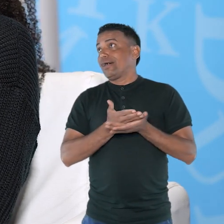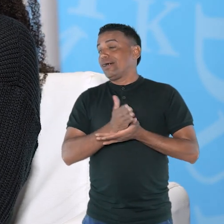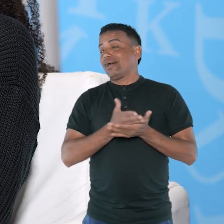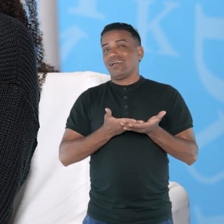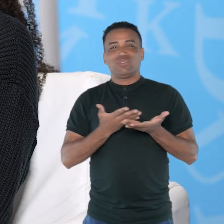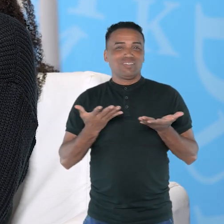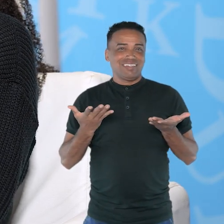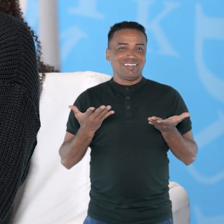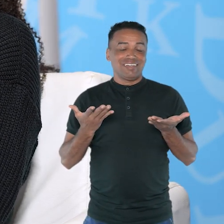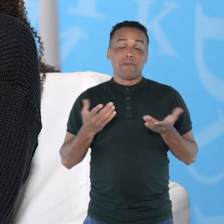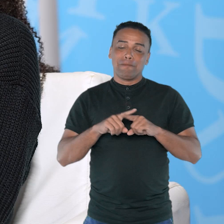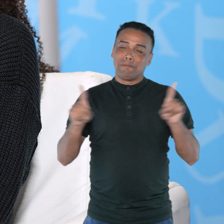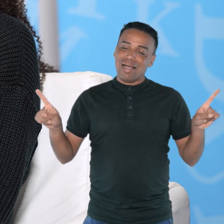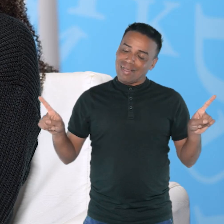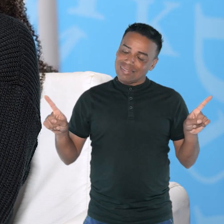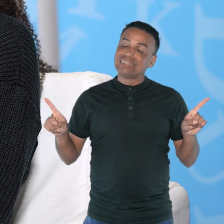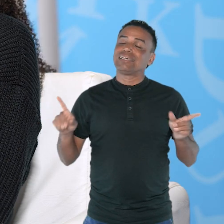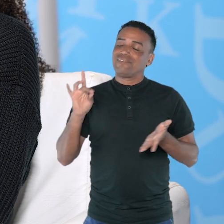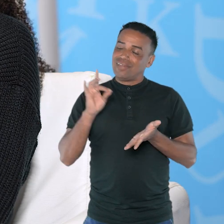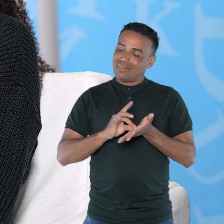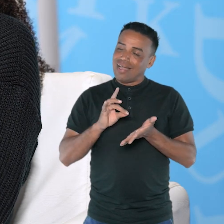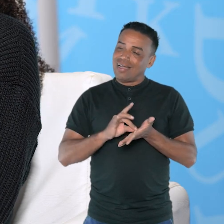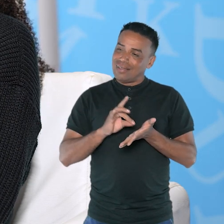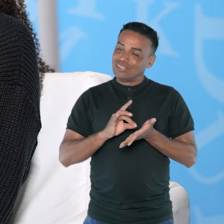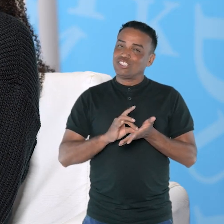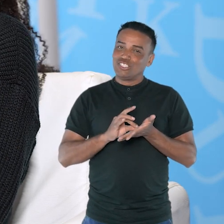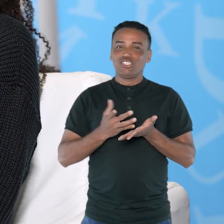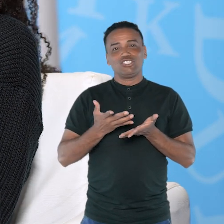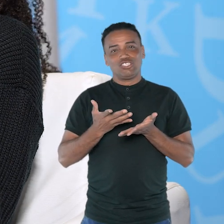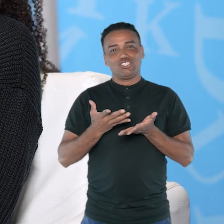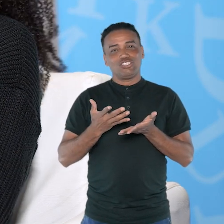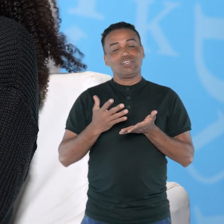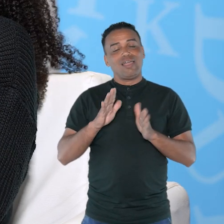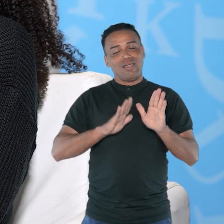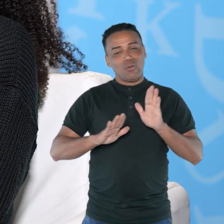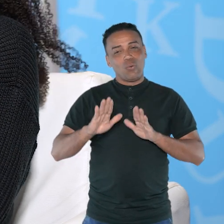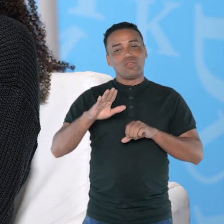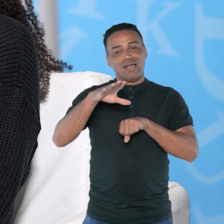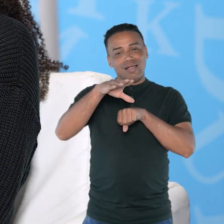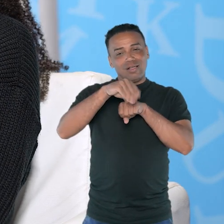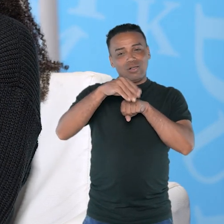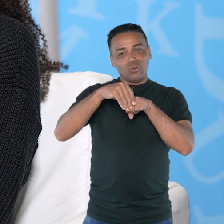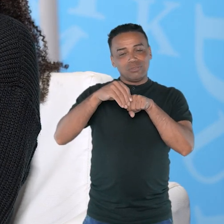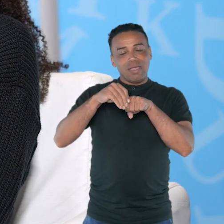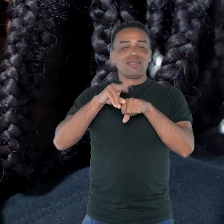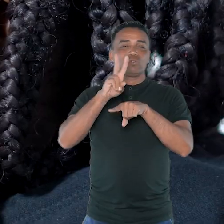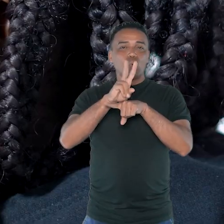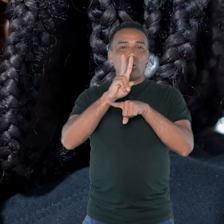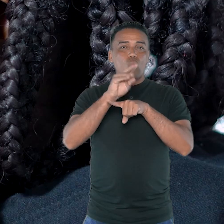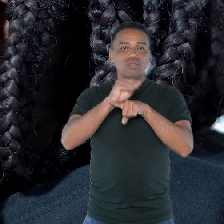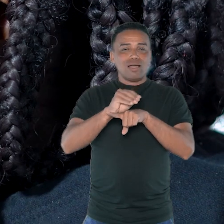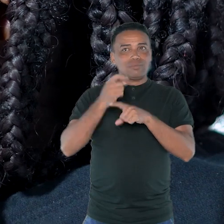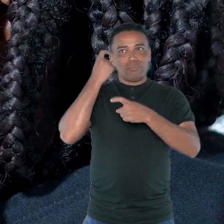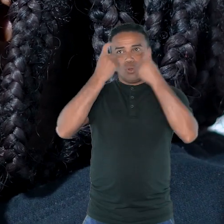esse pessoal, mas é só, na verdade, é cuidado, né? É um cuidado e uma preocupação com o futuro